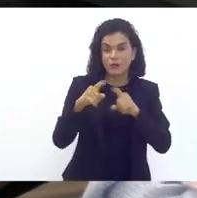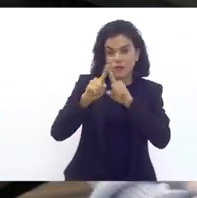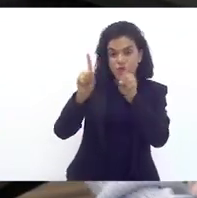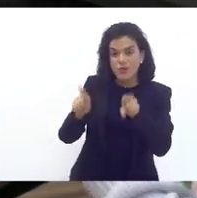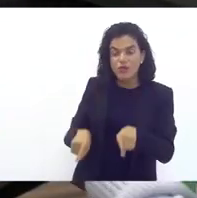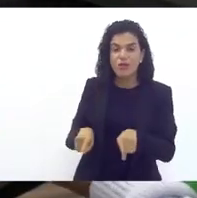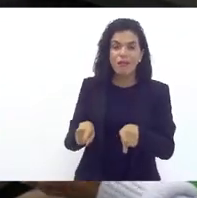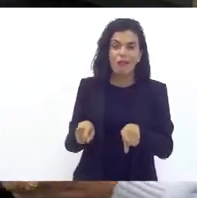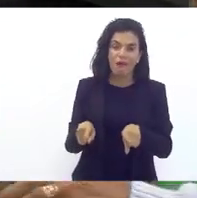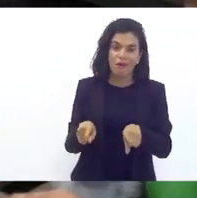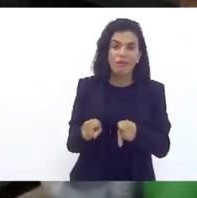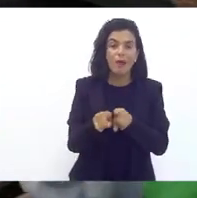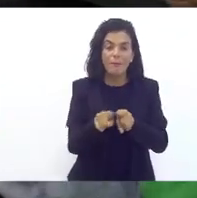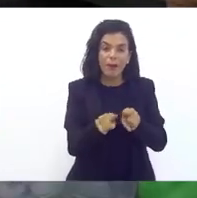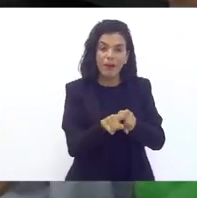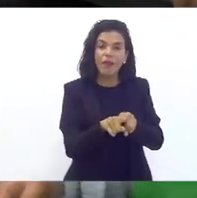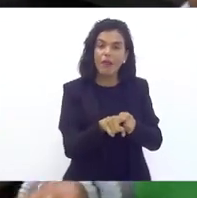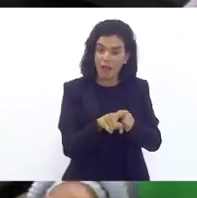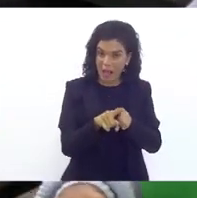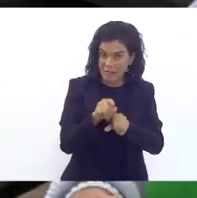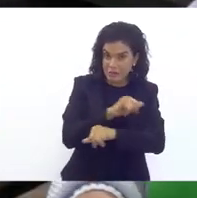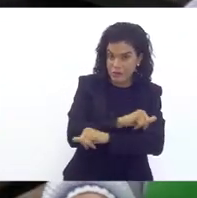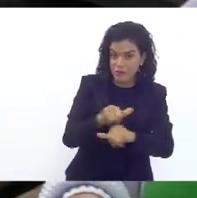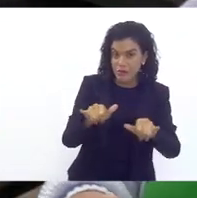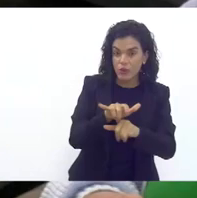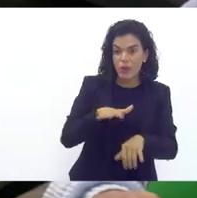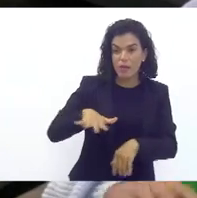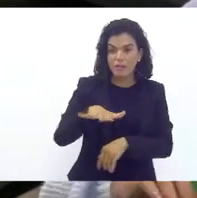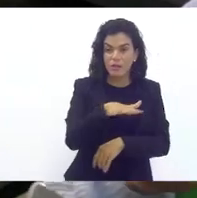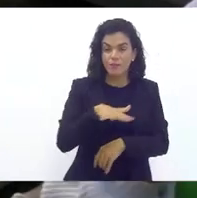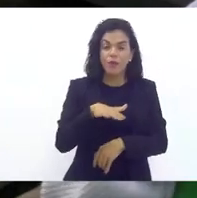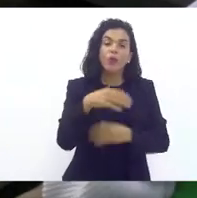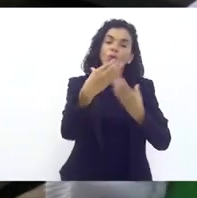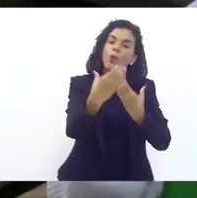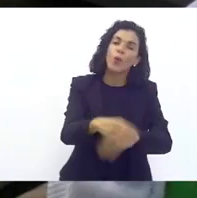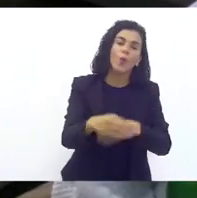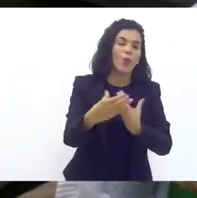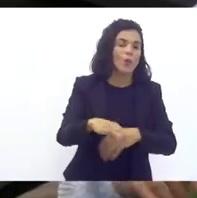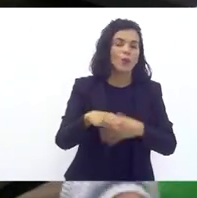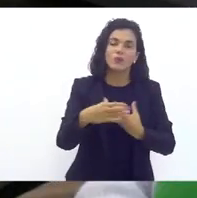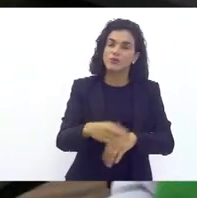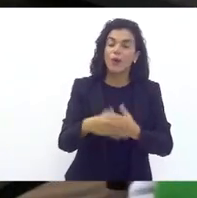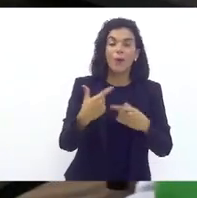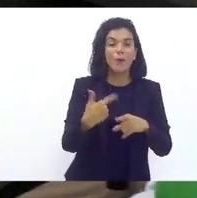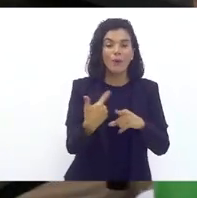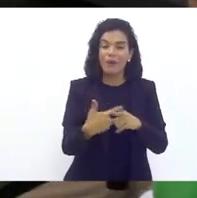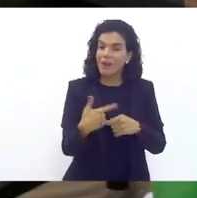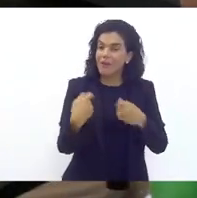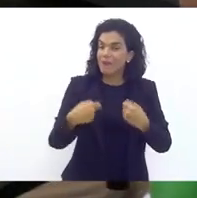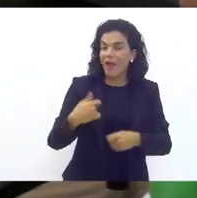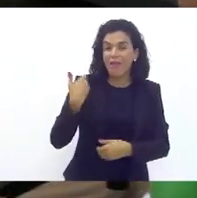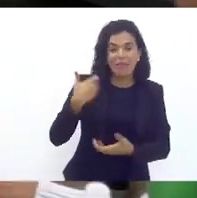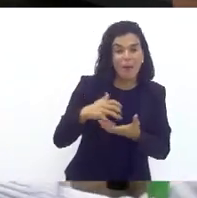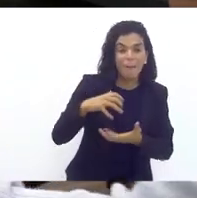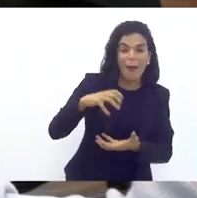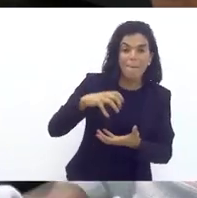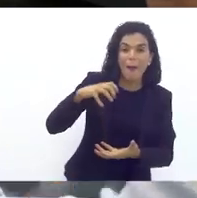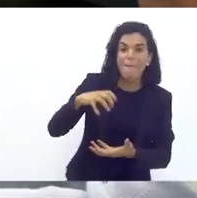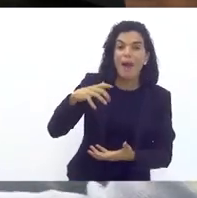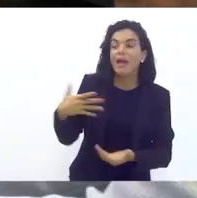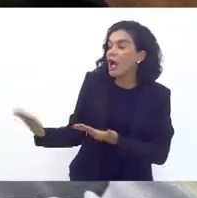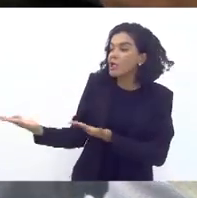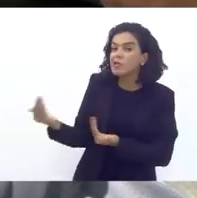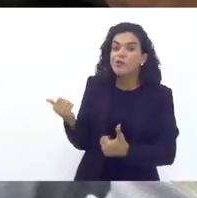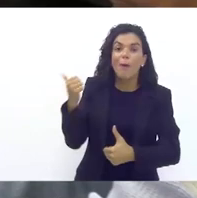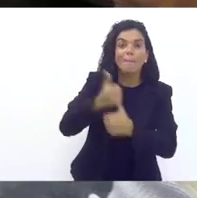servidores. E aí vem a questão que é colocada aqui da necessidade do concurso público, porque vai envelhecendo. E cadê essa juventude